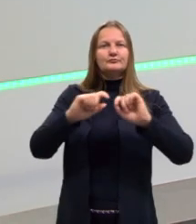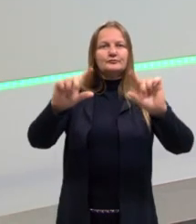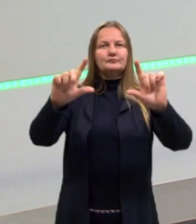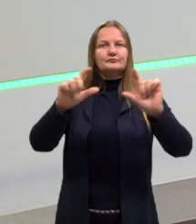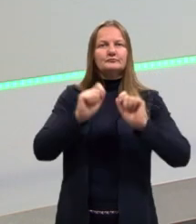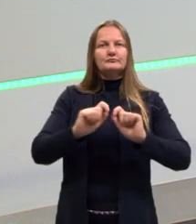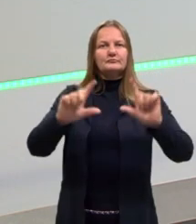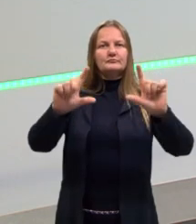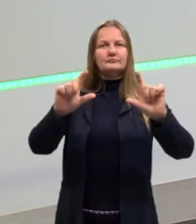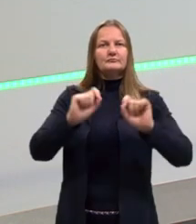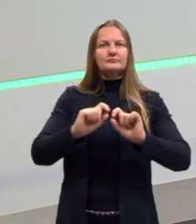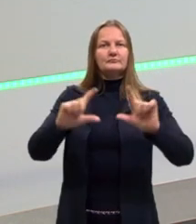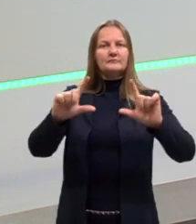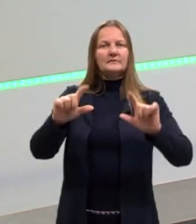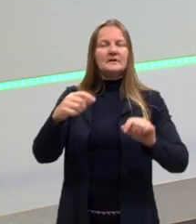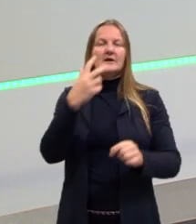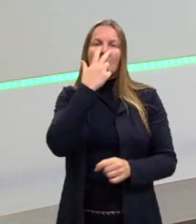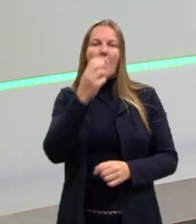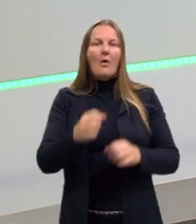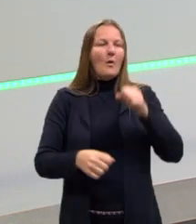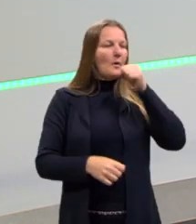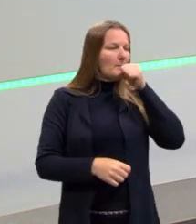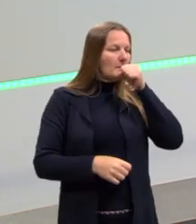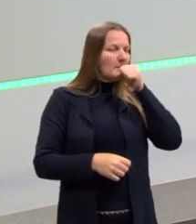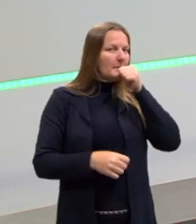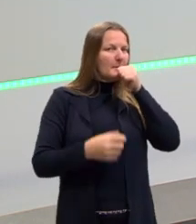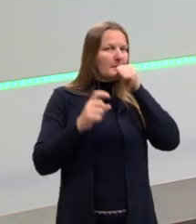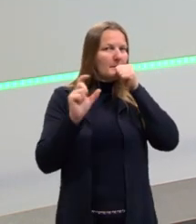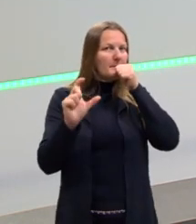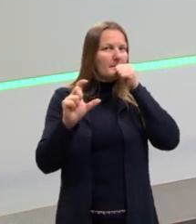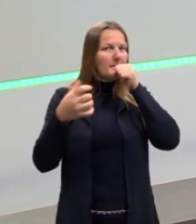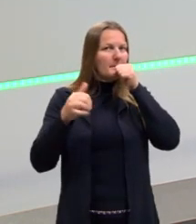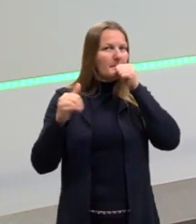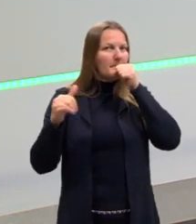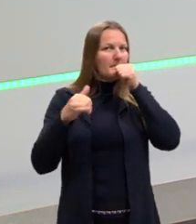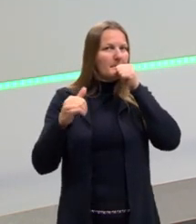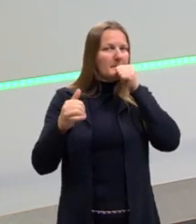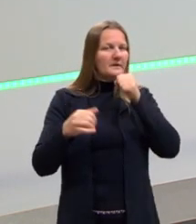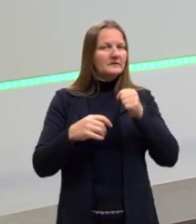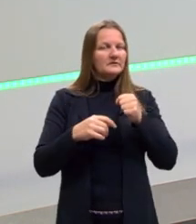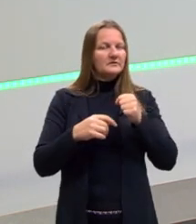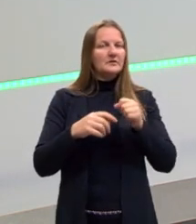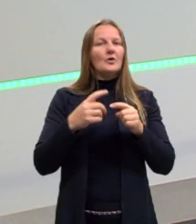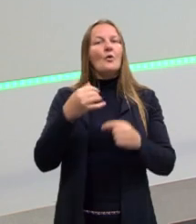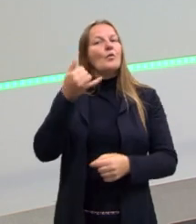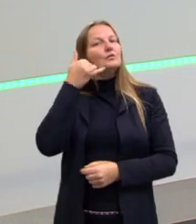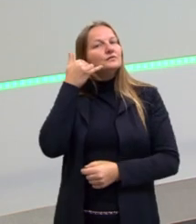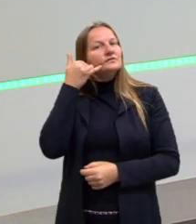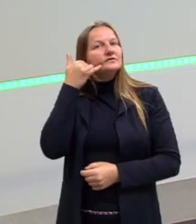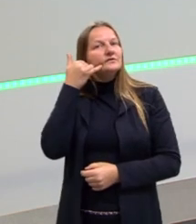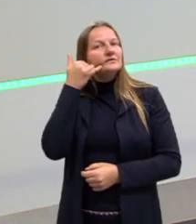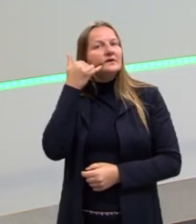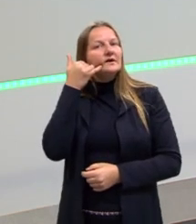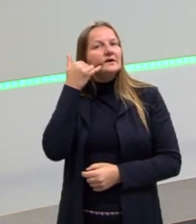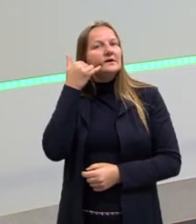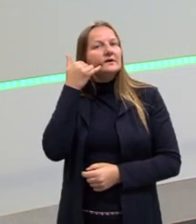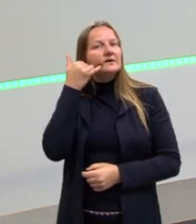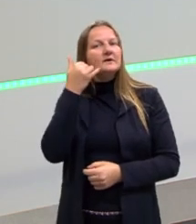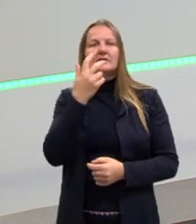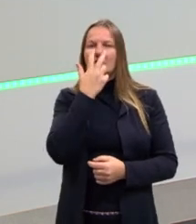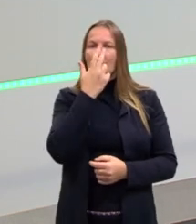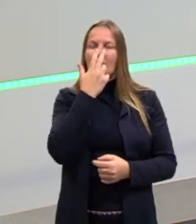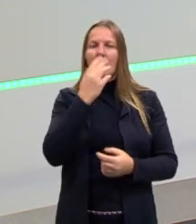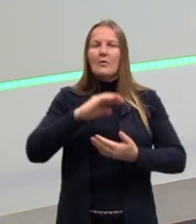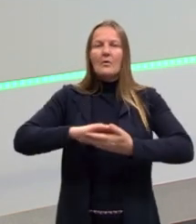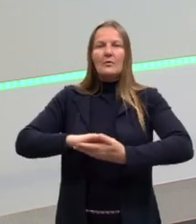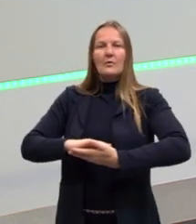quantidade de energia que eu preciso para o microfone será que a mesma a mesma capacidade de bateria do nosso celular a gente vai ter no notebook